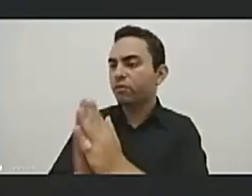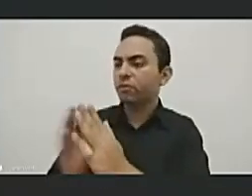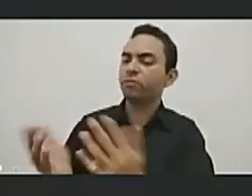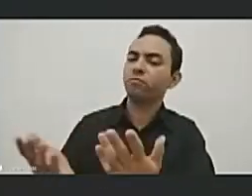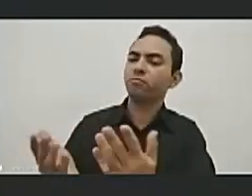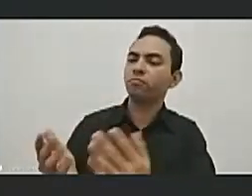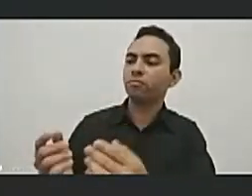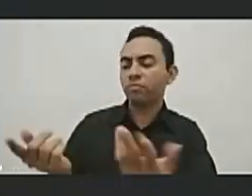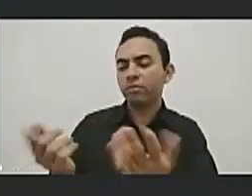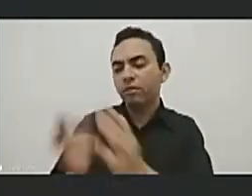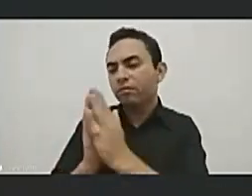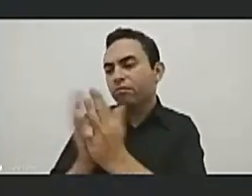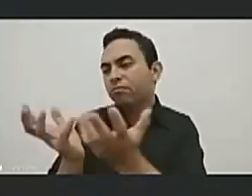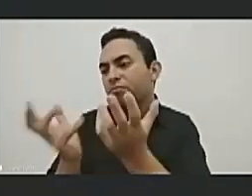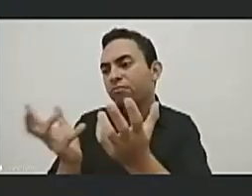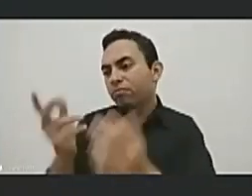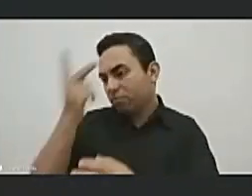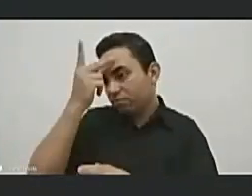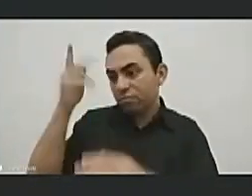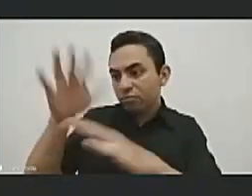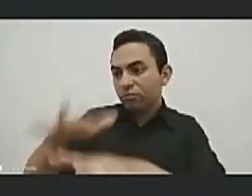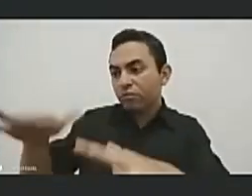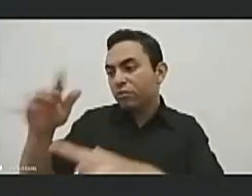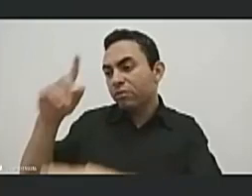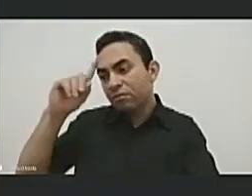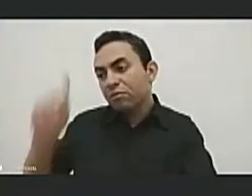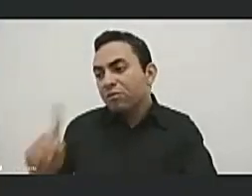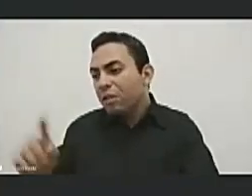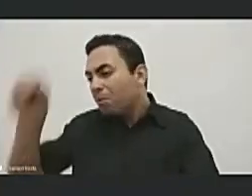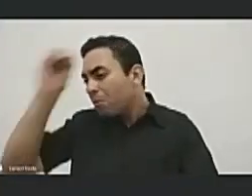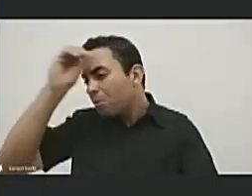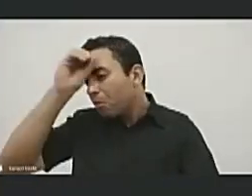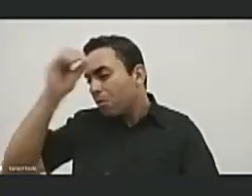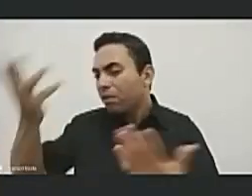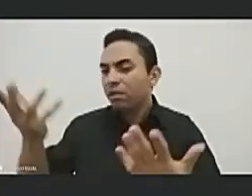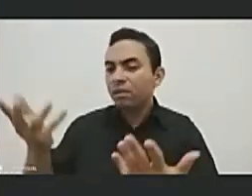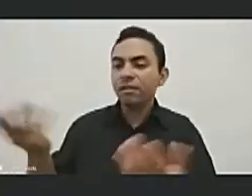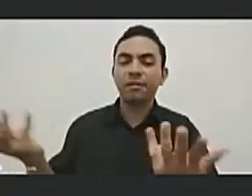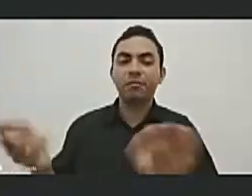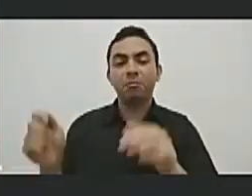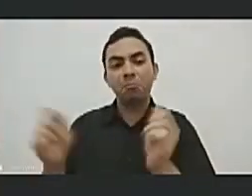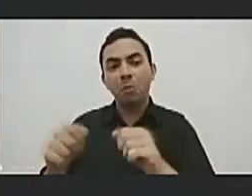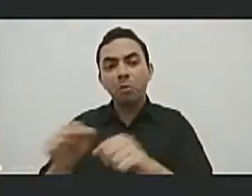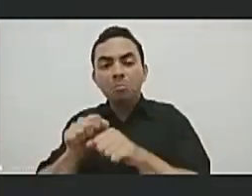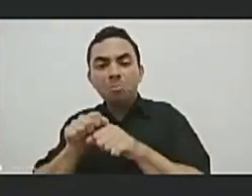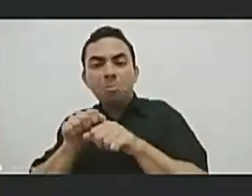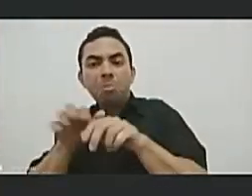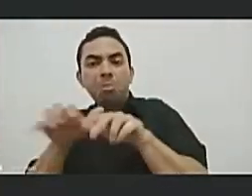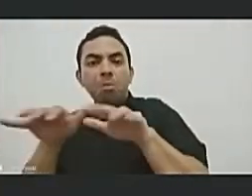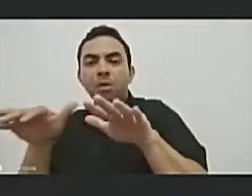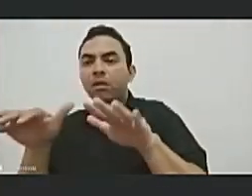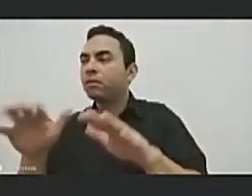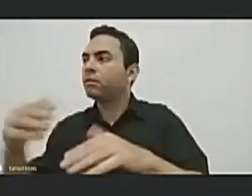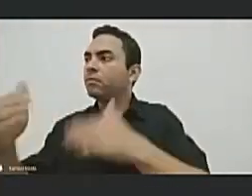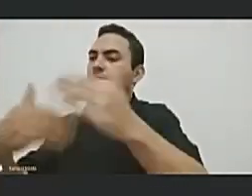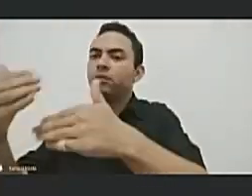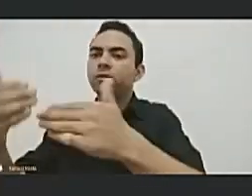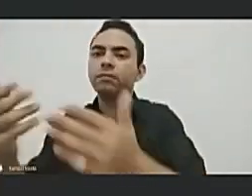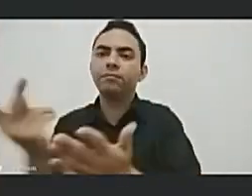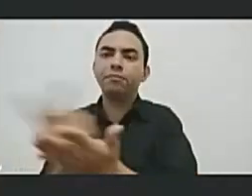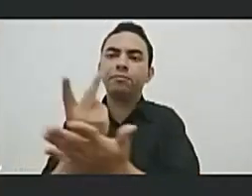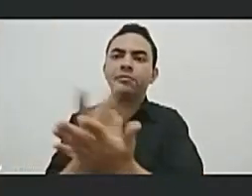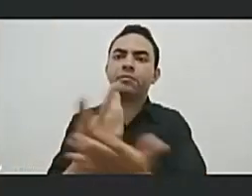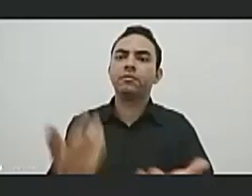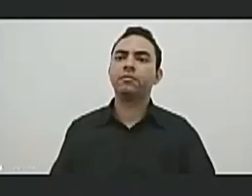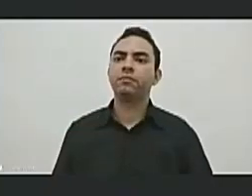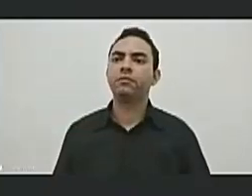pois uma pessoa sem formação é capaz de manchar de forma Irreversível uma história que vem sendo escrita